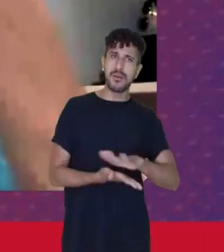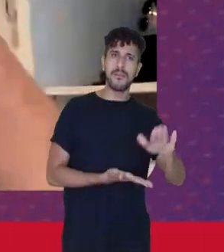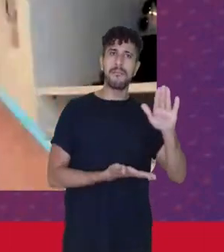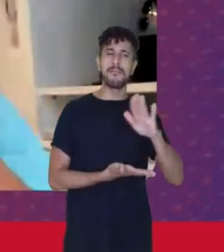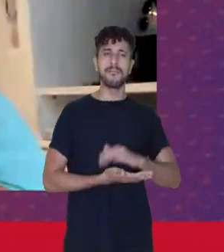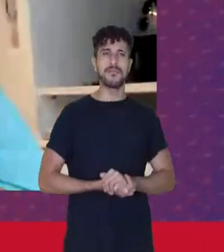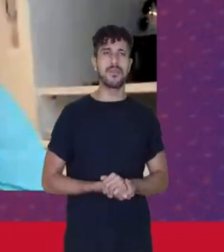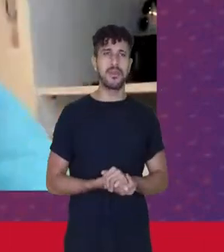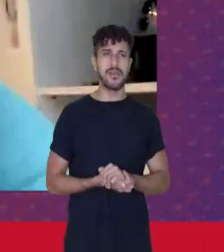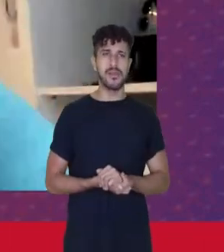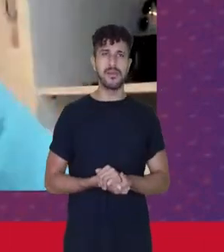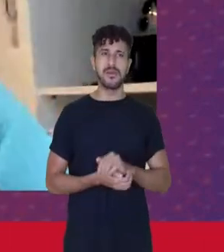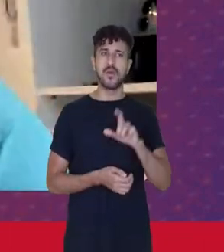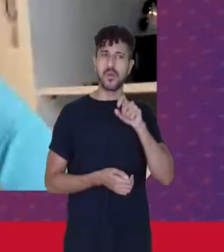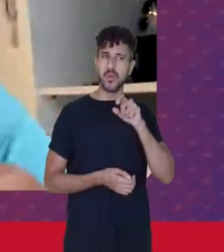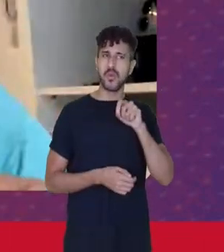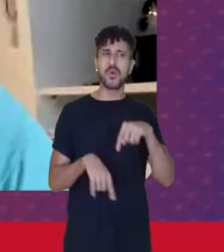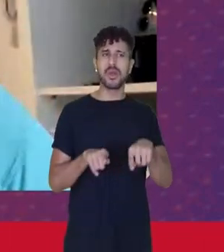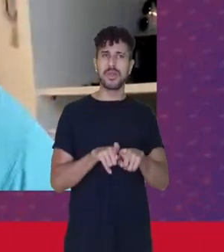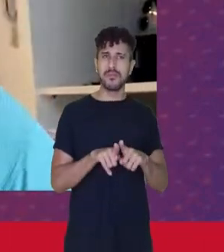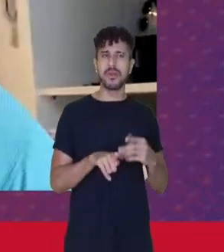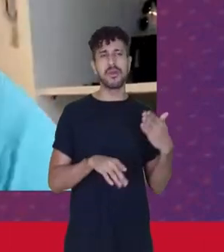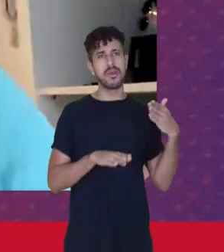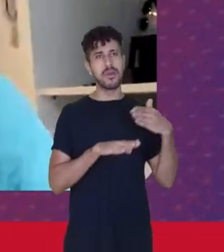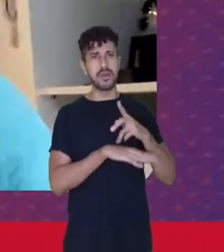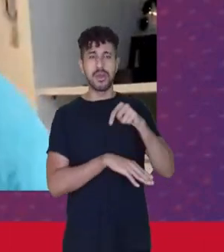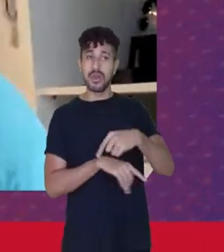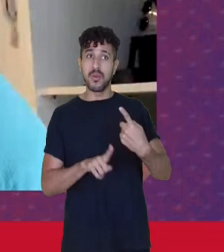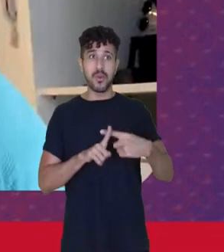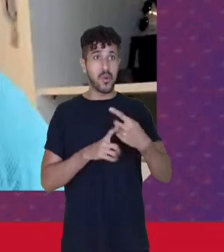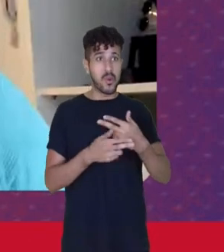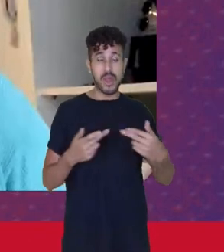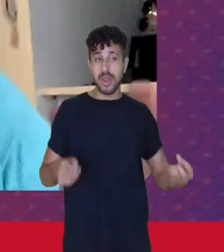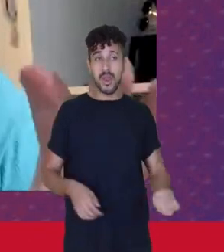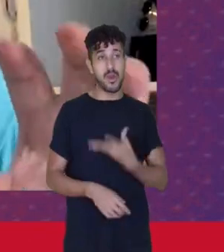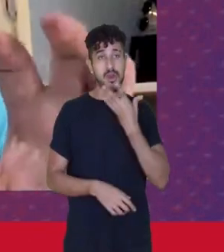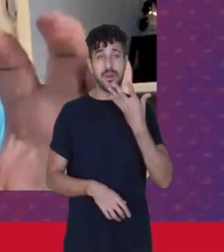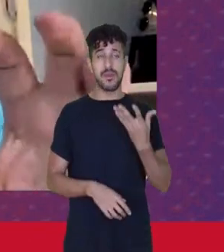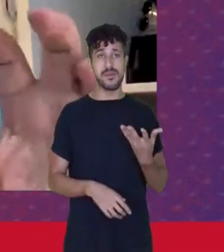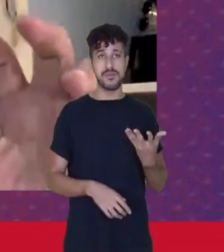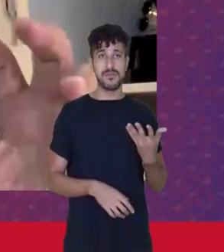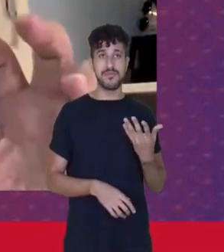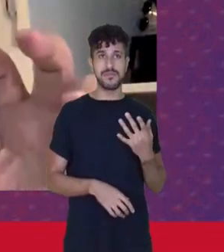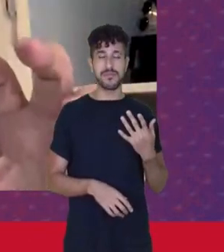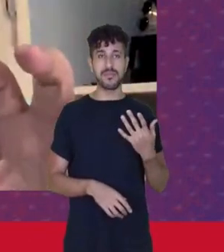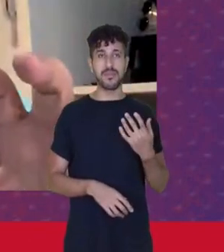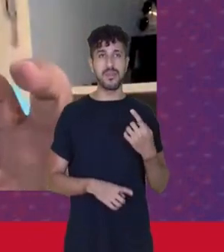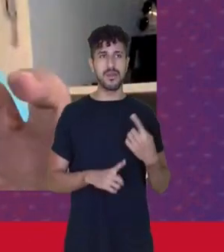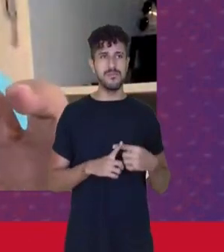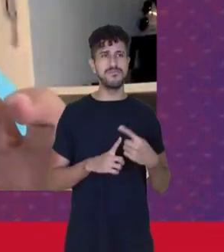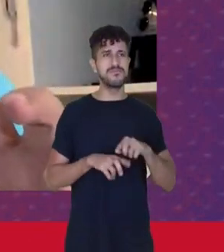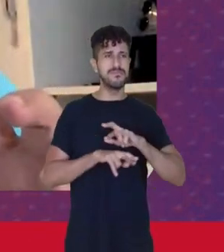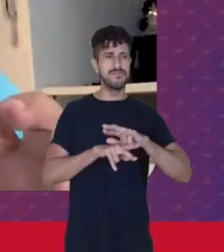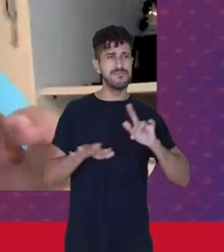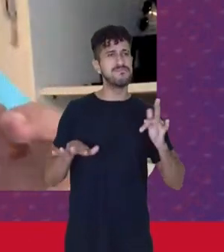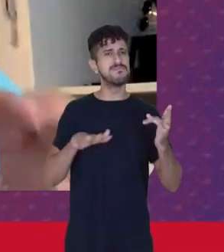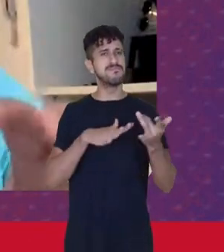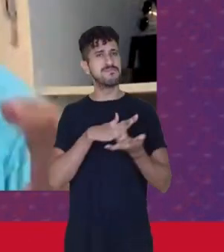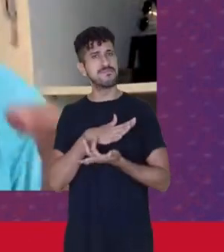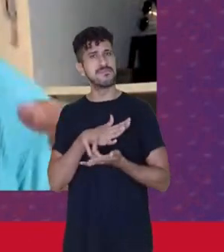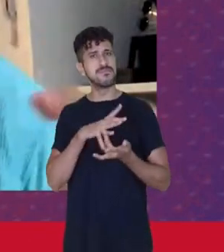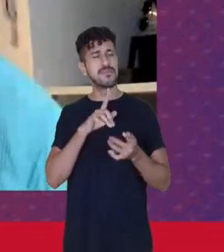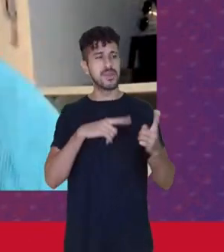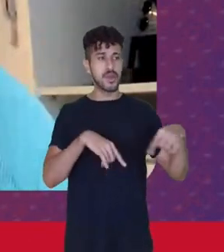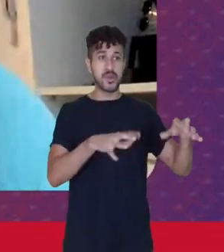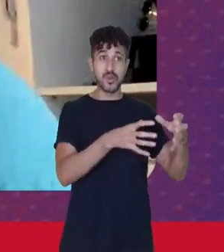lançamento, né, do Twitter e tal, porque era inédito. Porque as plataformas,